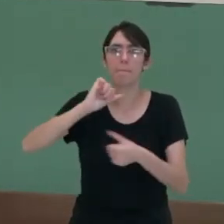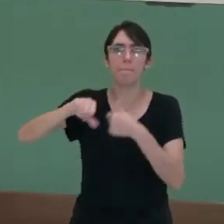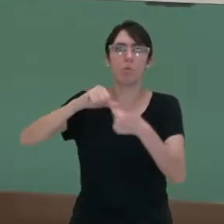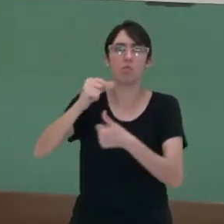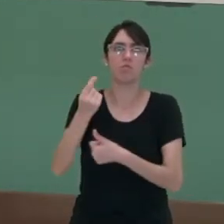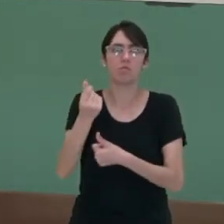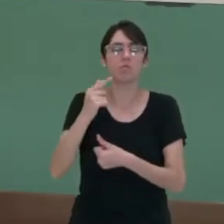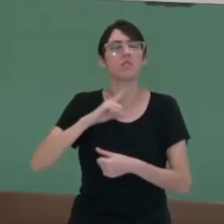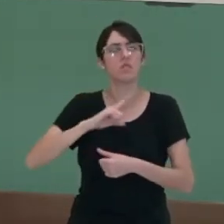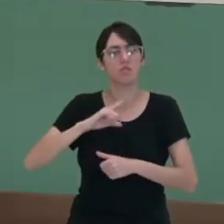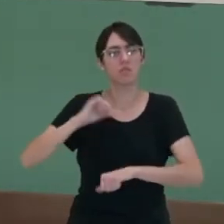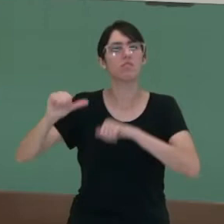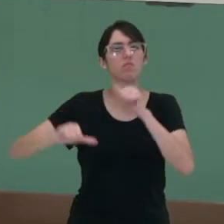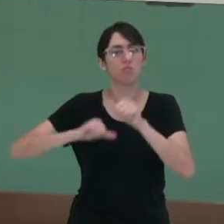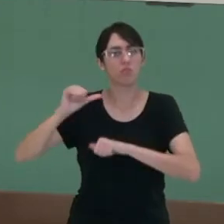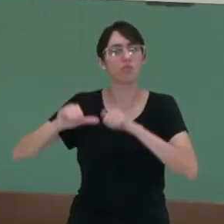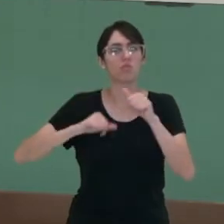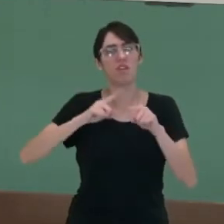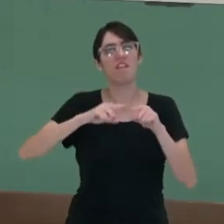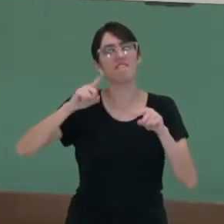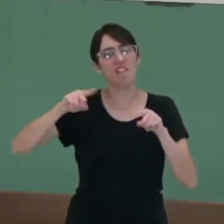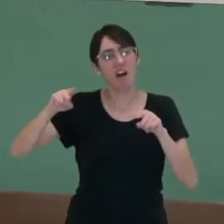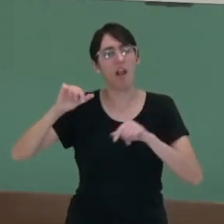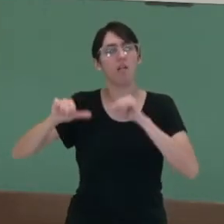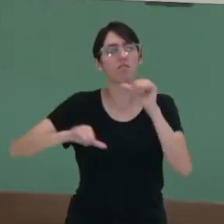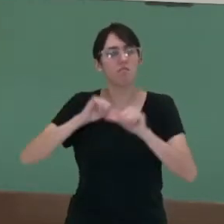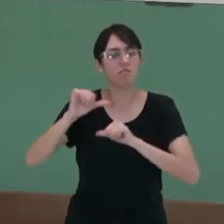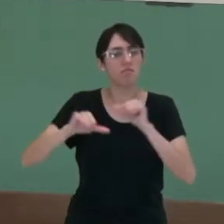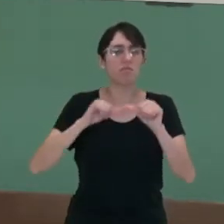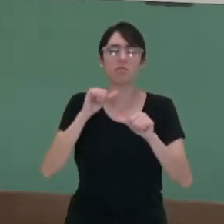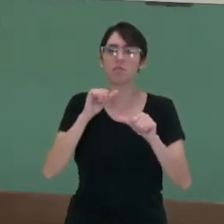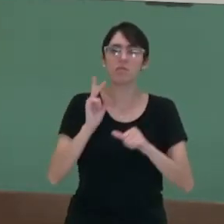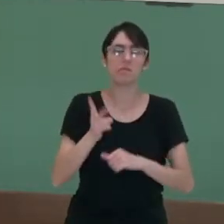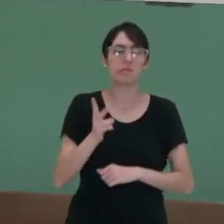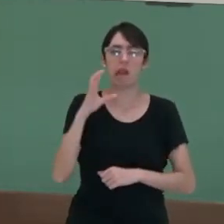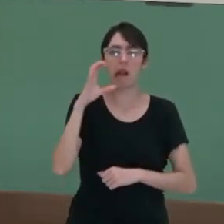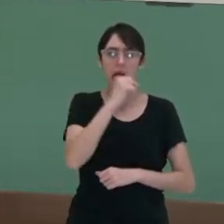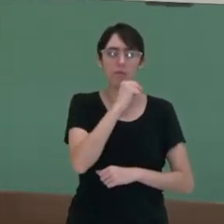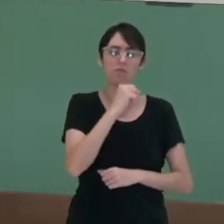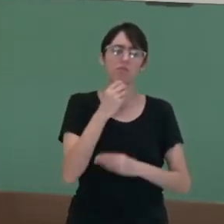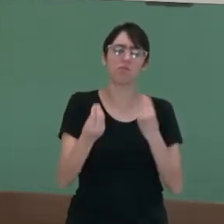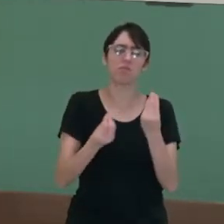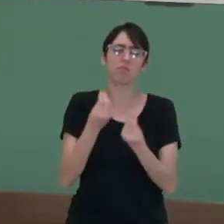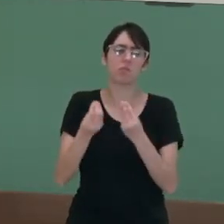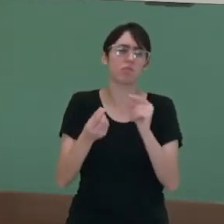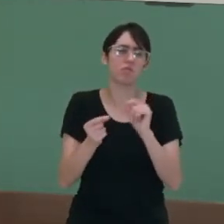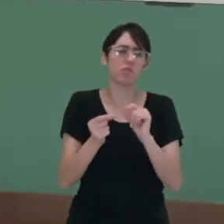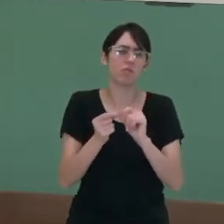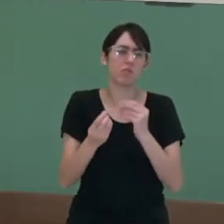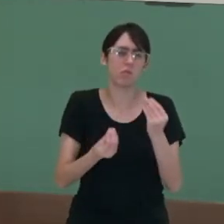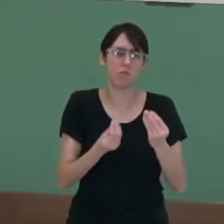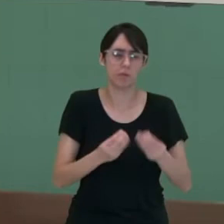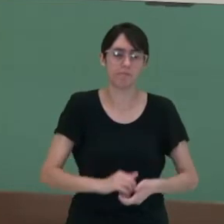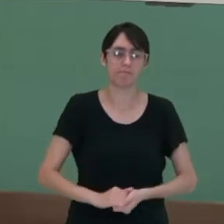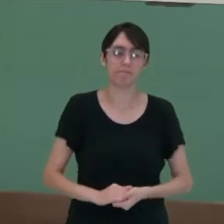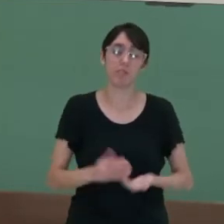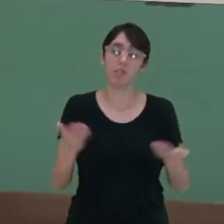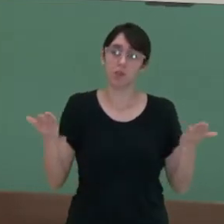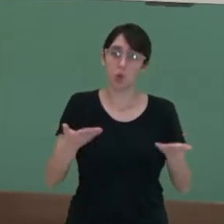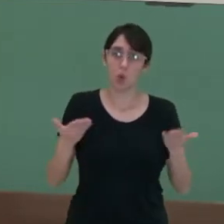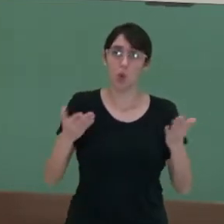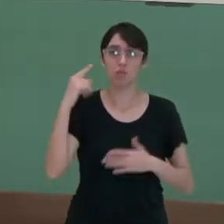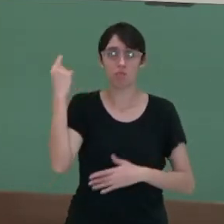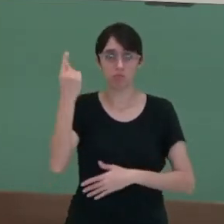custos estão sendo bem variados, mudando muito rapidamente. Como é que eu posso atualizar isso? Hoje em dia a gente